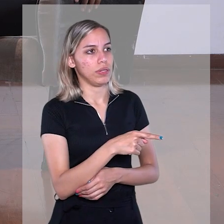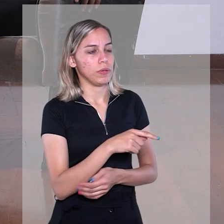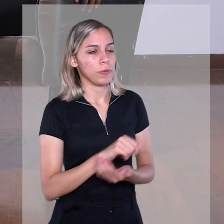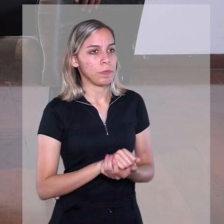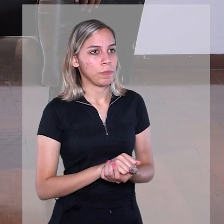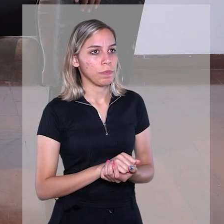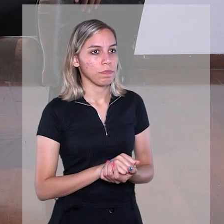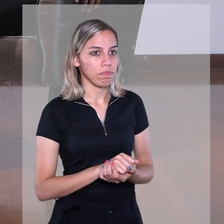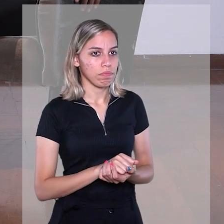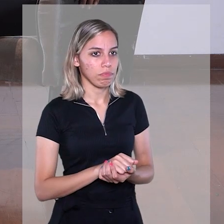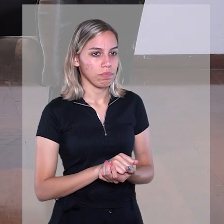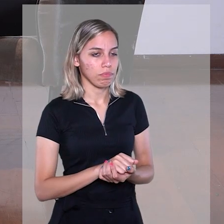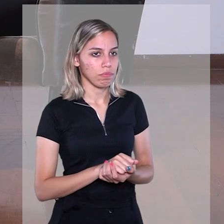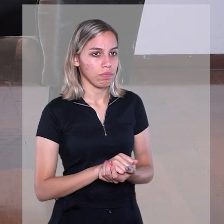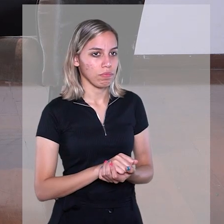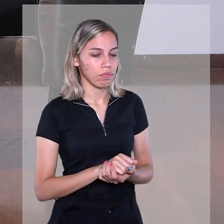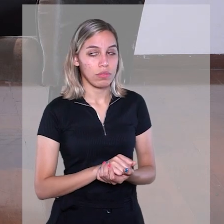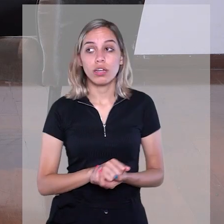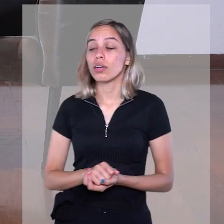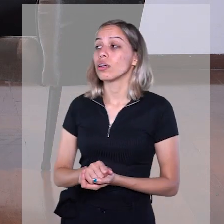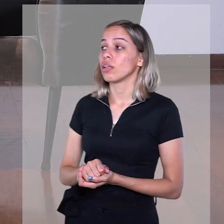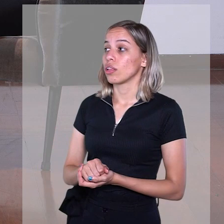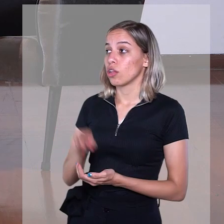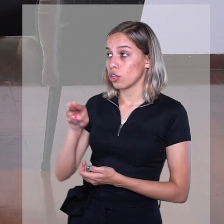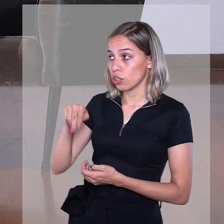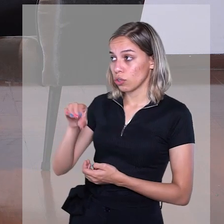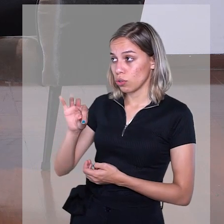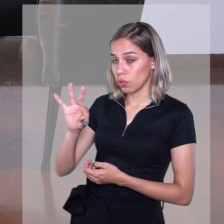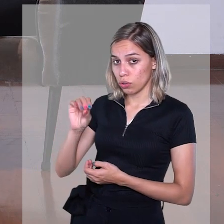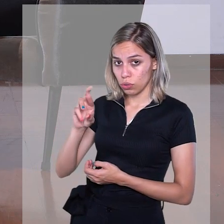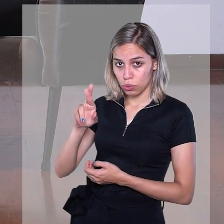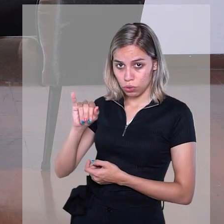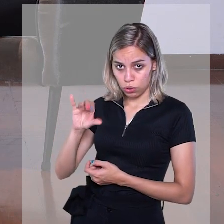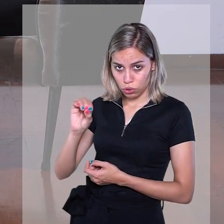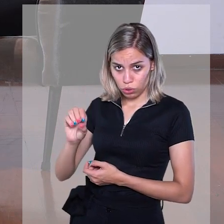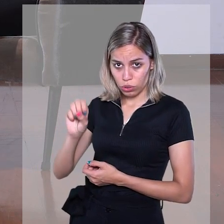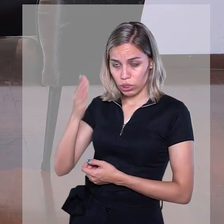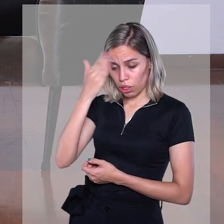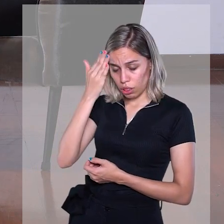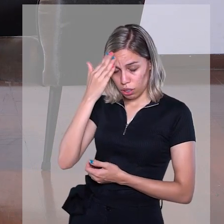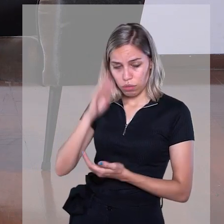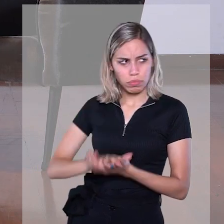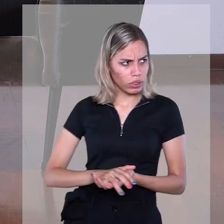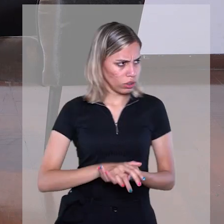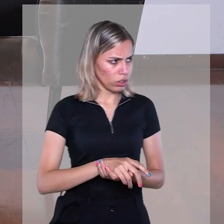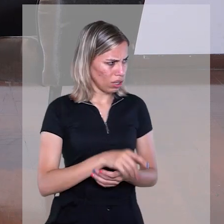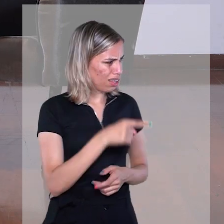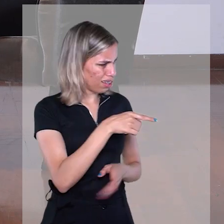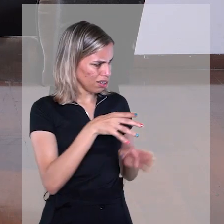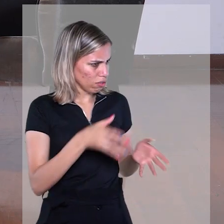do Notório Saber. Do Notório Saber da Sim. UFMG. Isso influenciou? Influenciou muito, boa